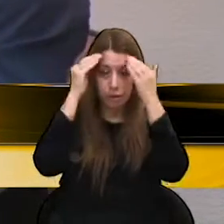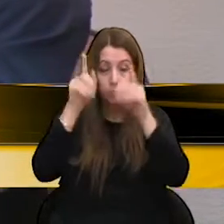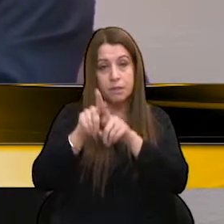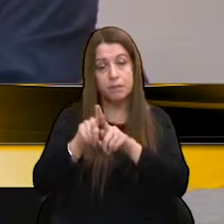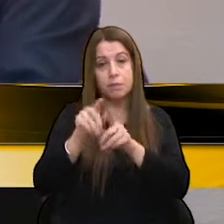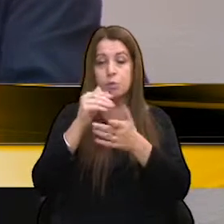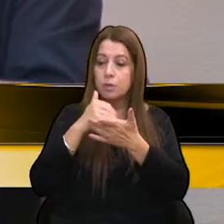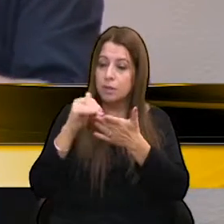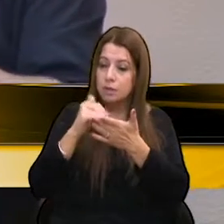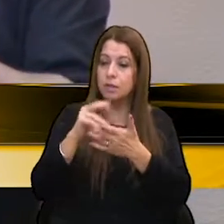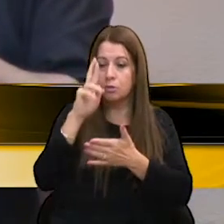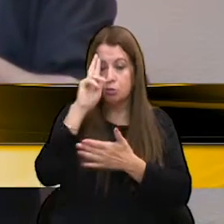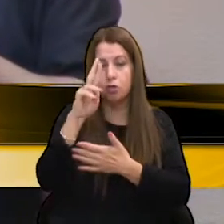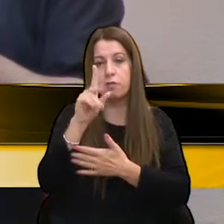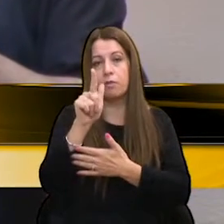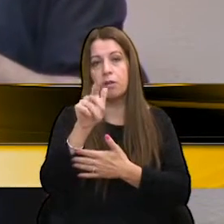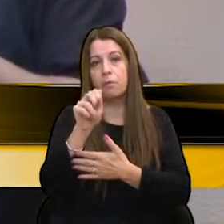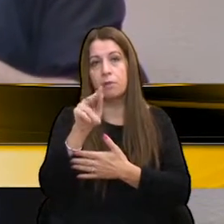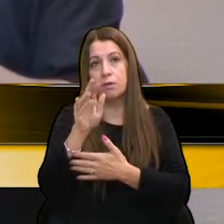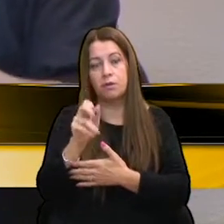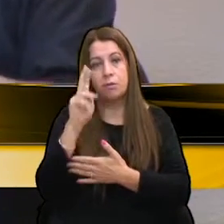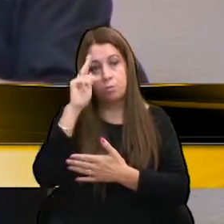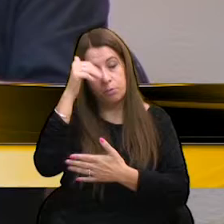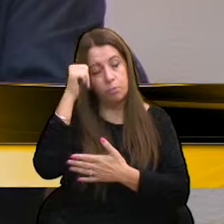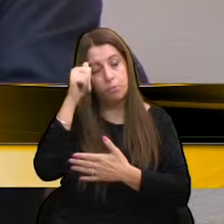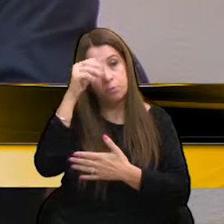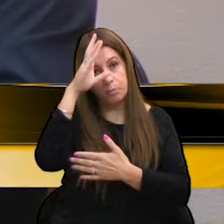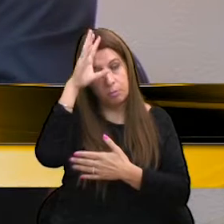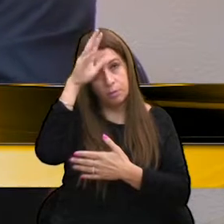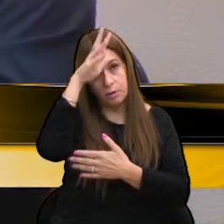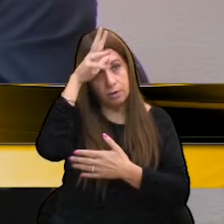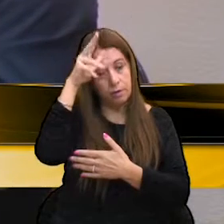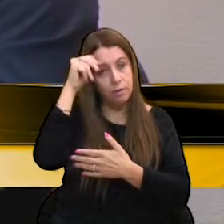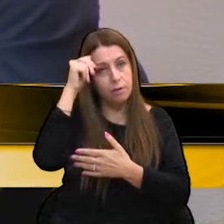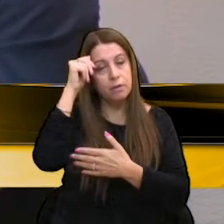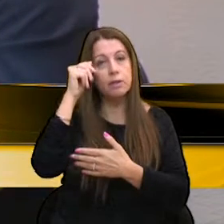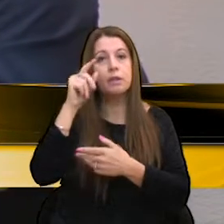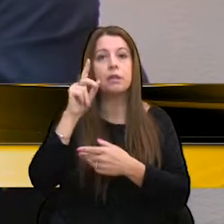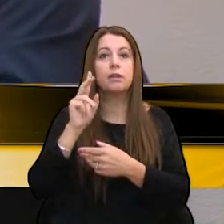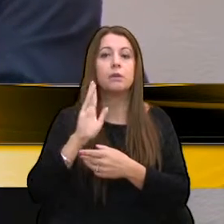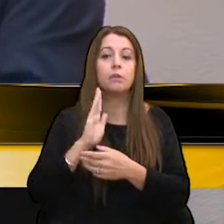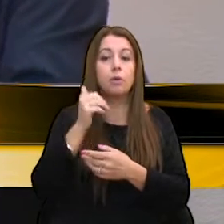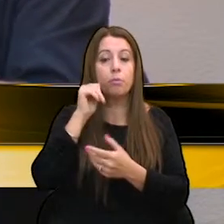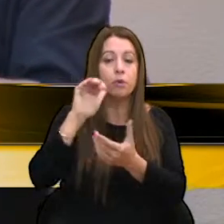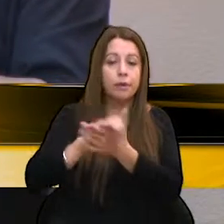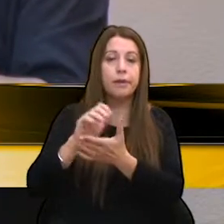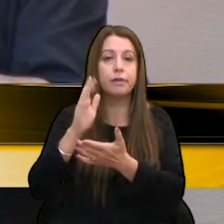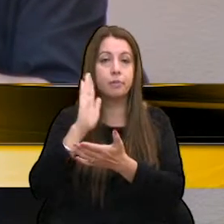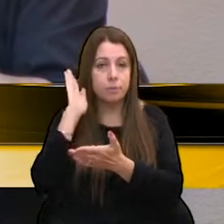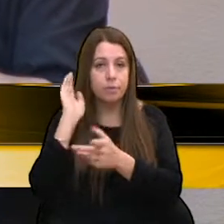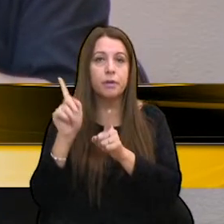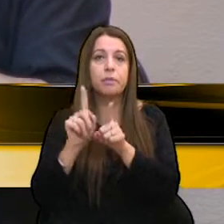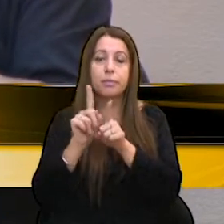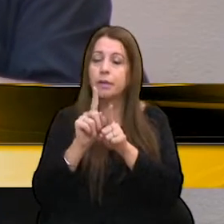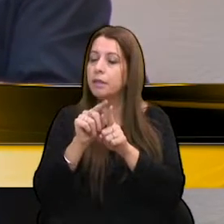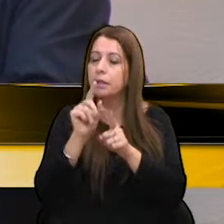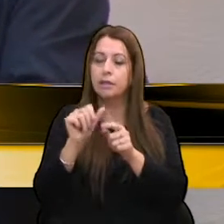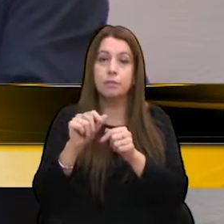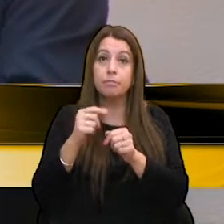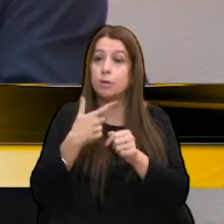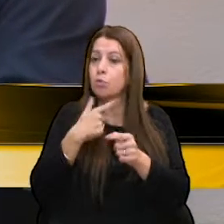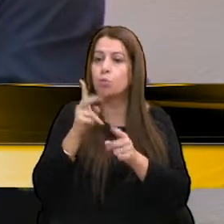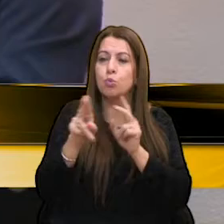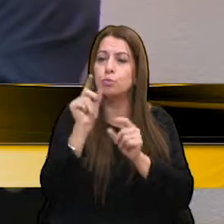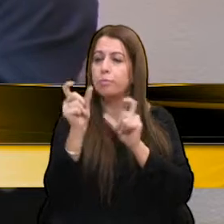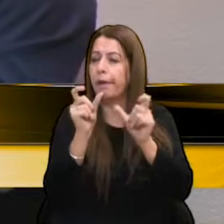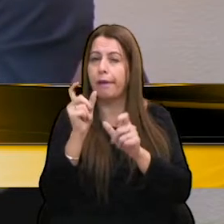os secretários, com o chefe de gabinete, com o prefeito, com a primeira-dama. Não utilizo um palavreado ofensivo, mas, de qualquer maneira, isso tem me